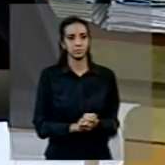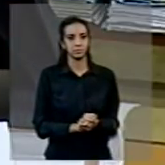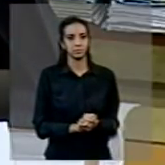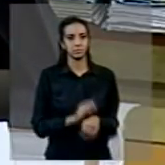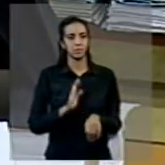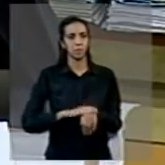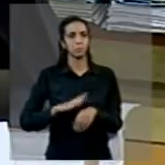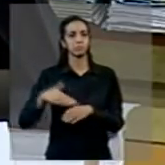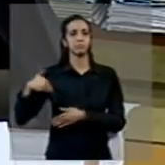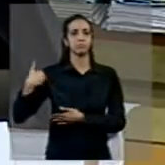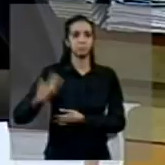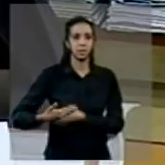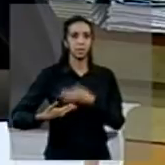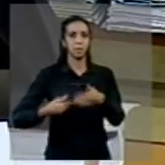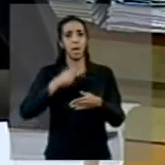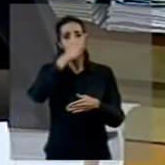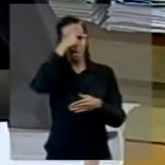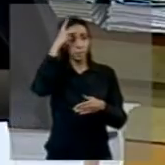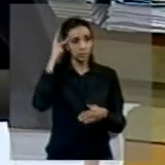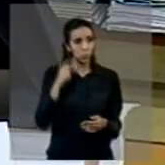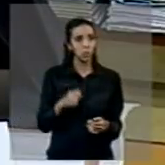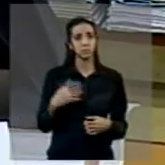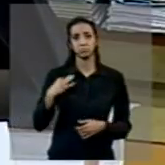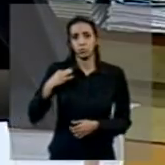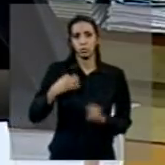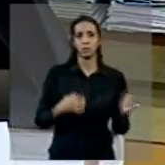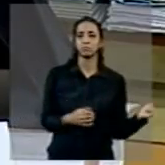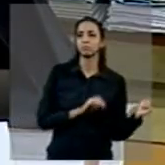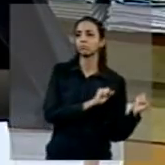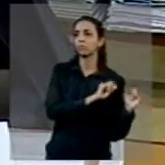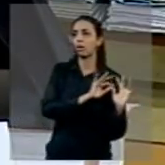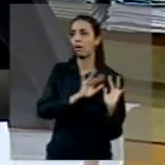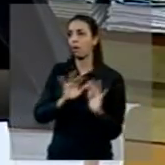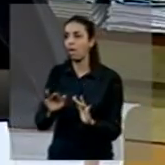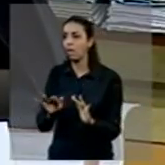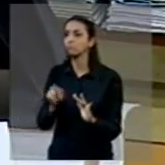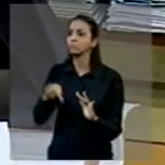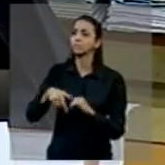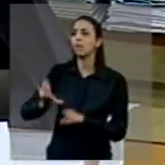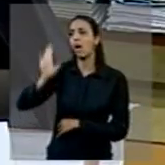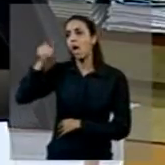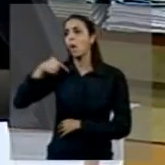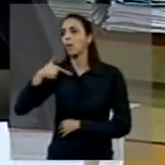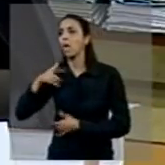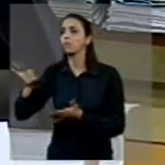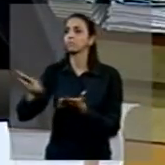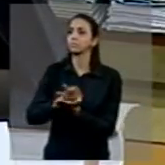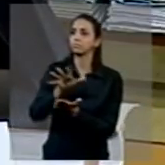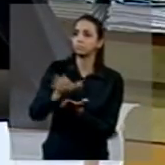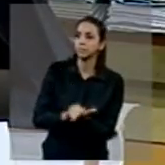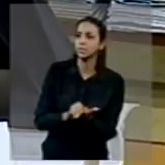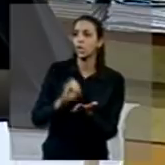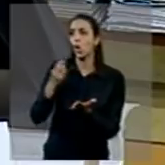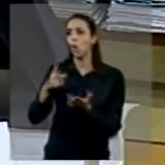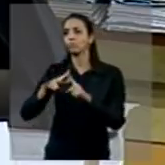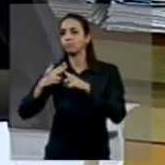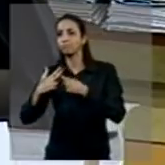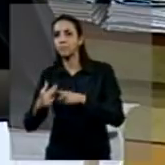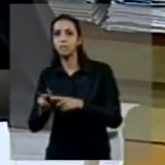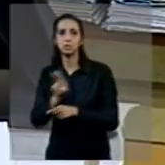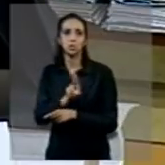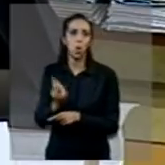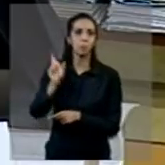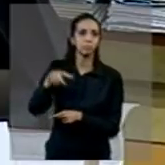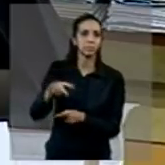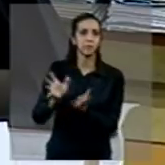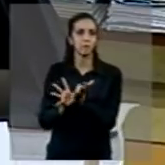realizada na medida em que os eleitores compareçam à Justiça Eleitoral para se alistar ou para regularizar ou atualizar os seus